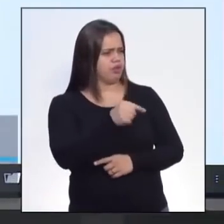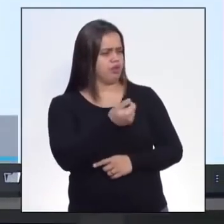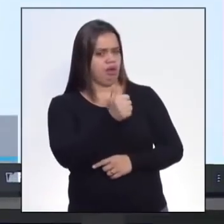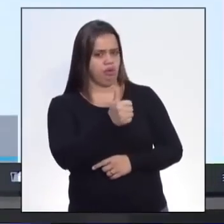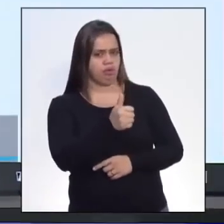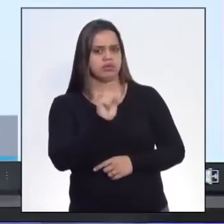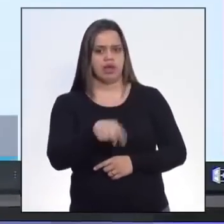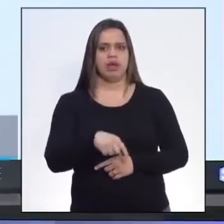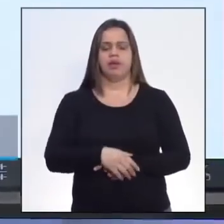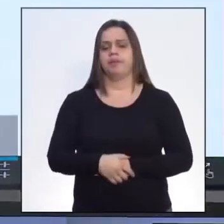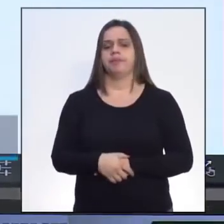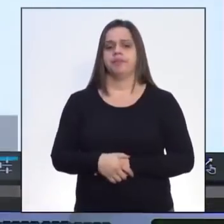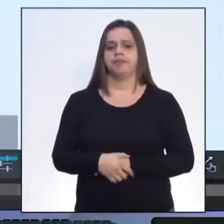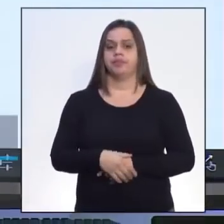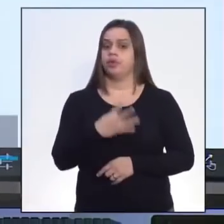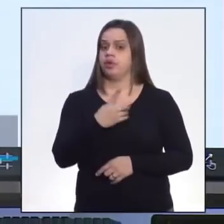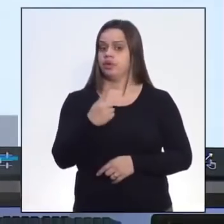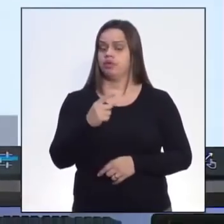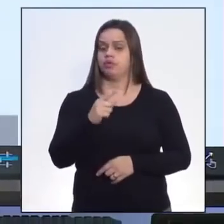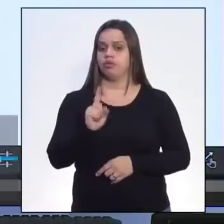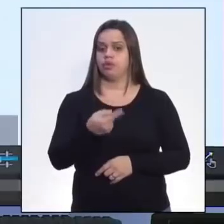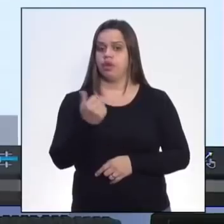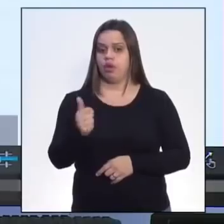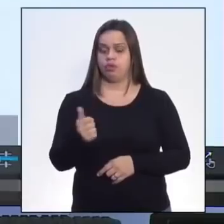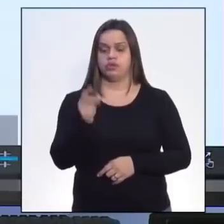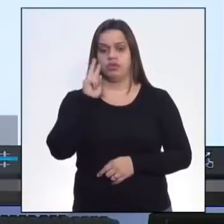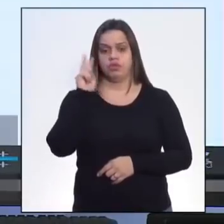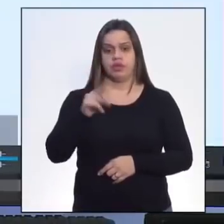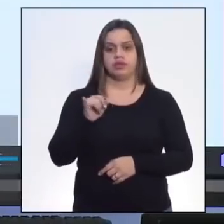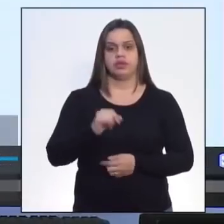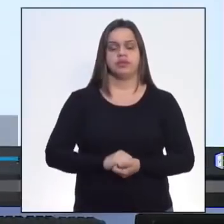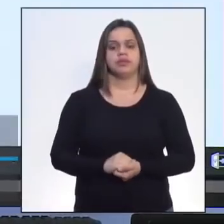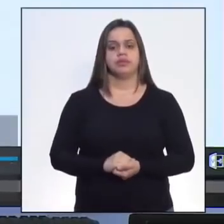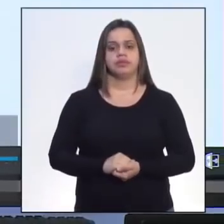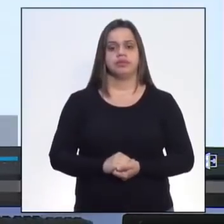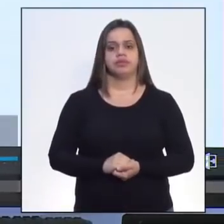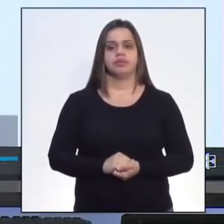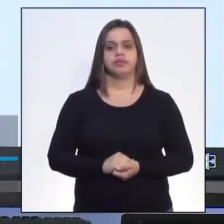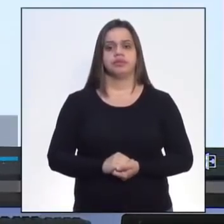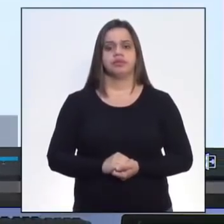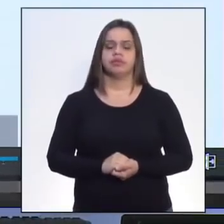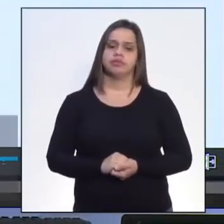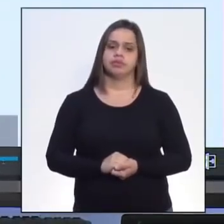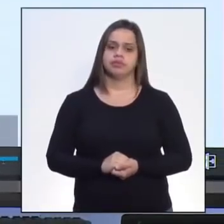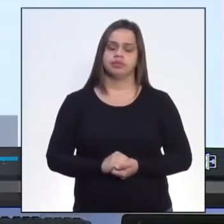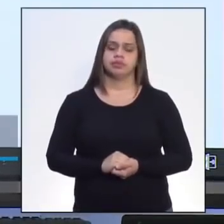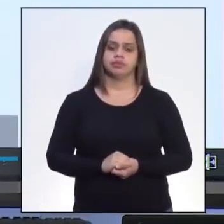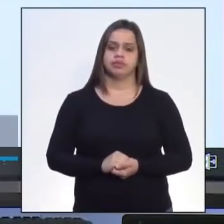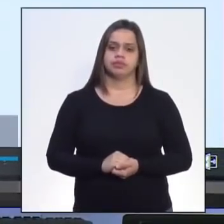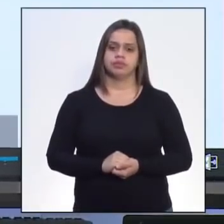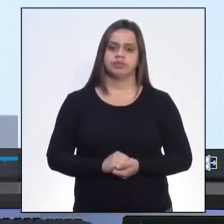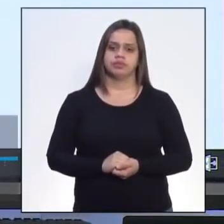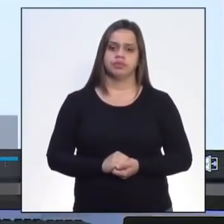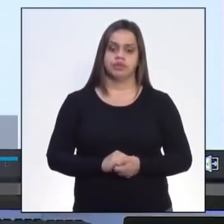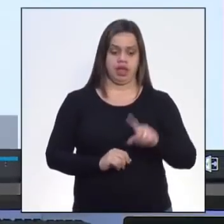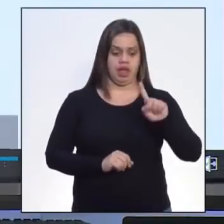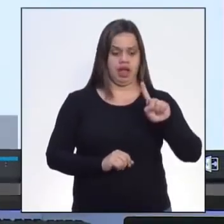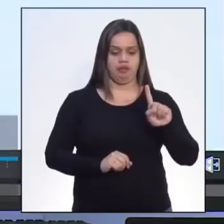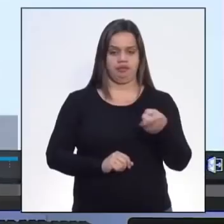mesmo. 41,11. Se eu olhar esse primeiro valor aqui depois da